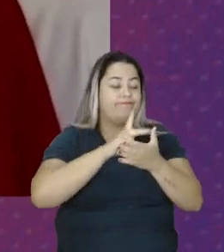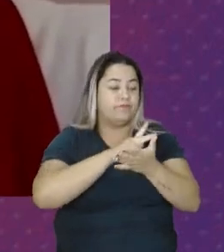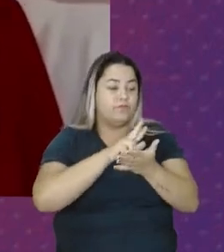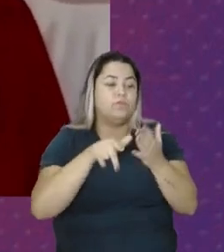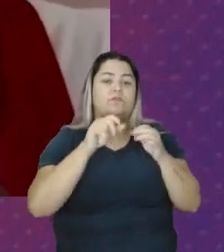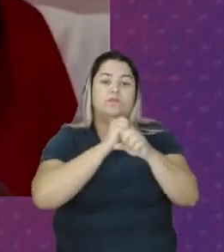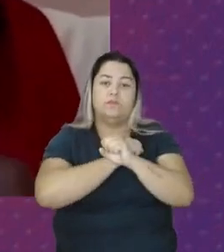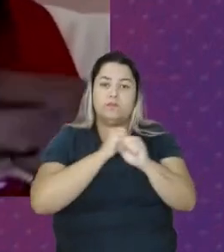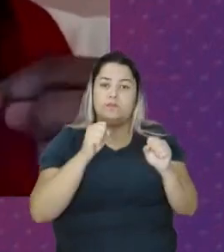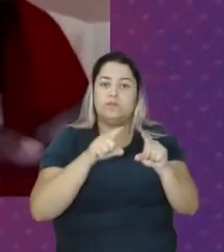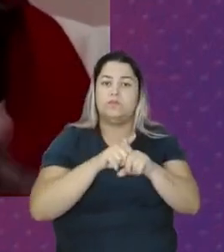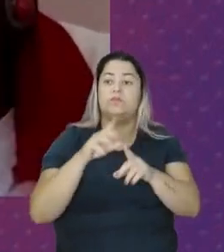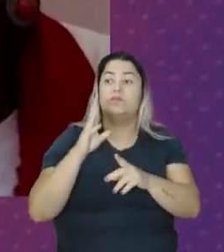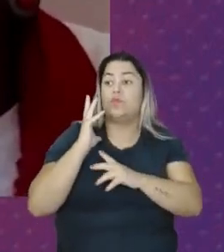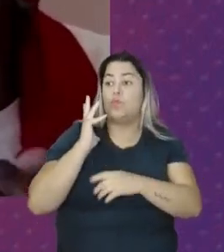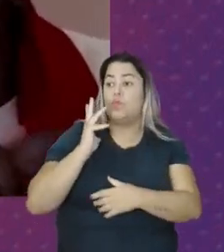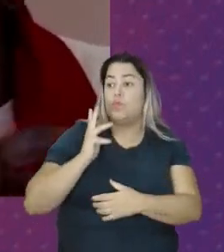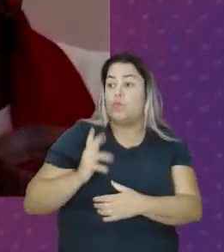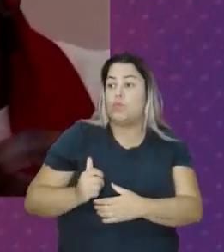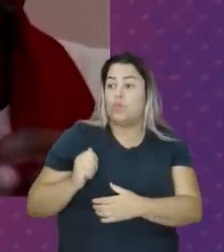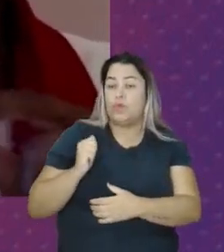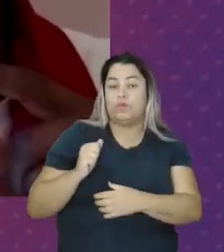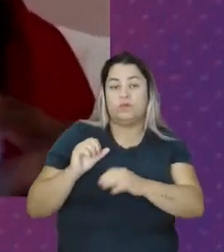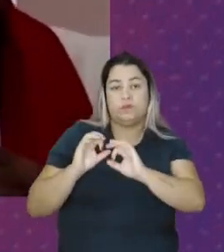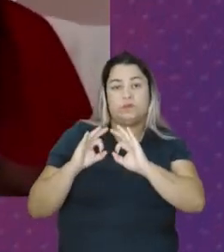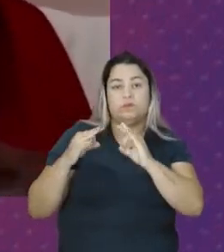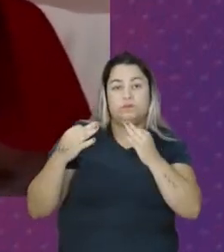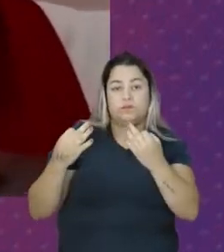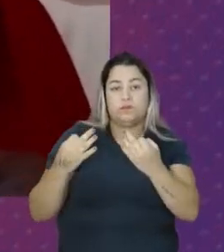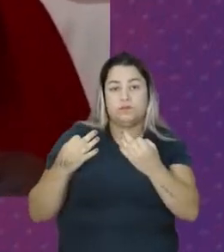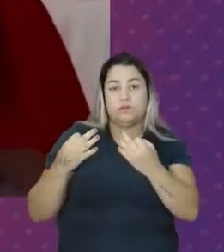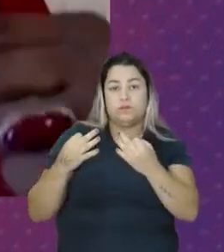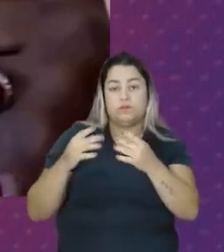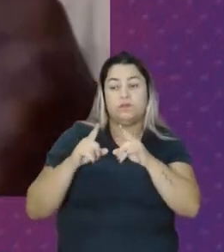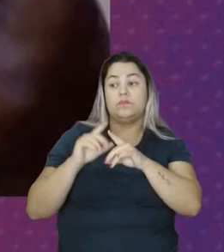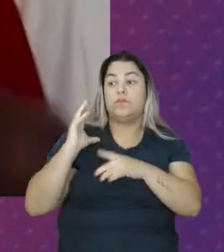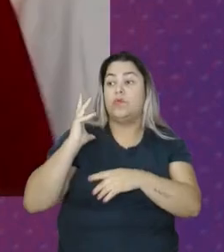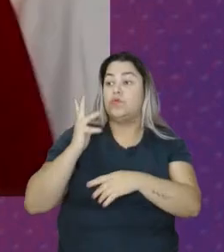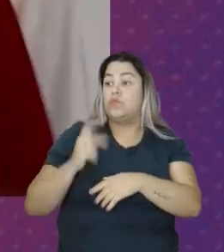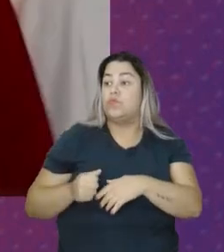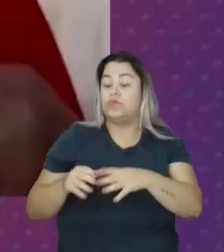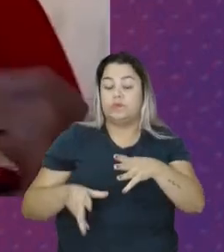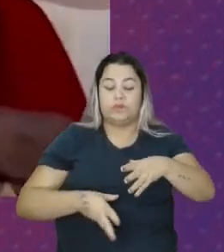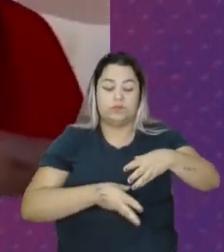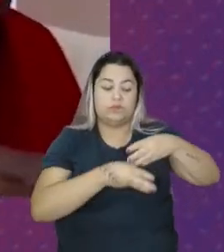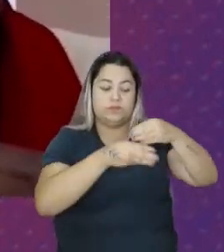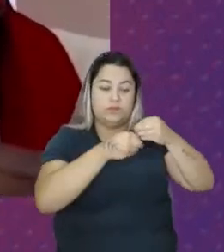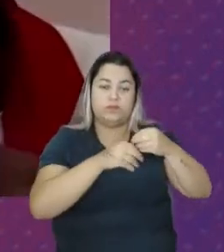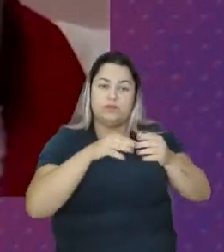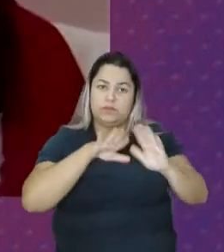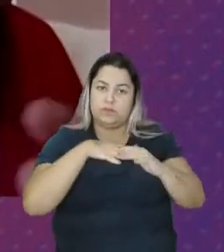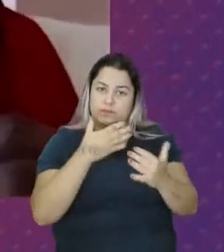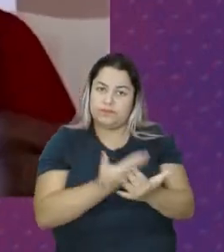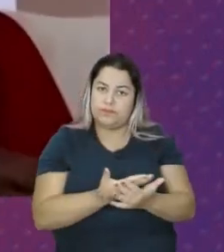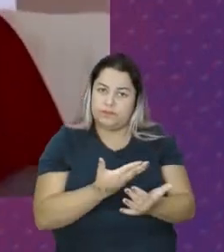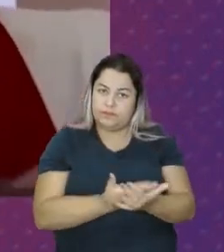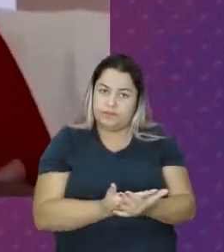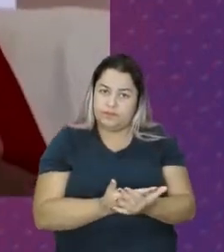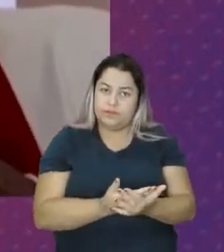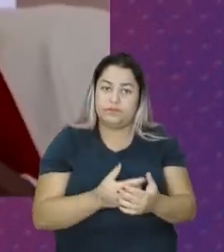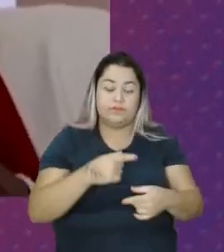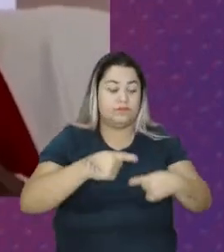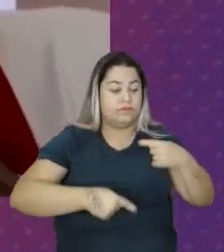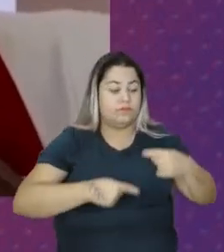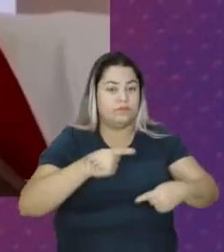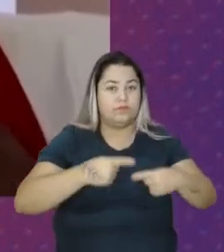de bolsas para os estudantes negros, para que eles possam complementar os seus estudos. Isso é uma política de